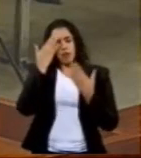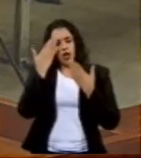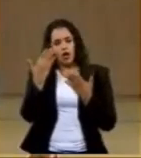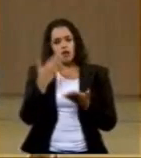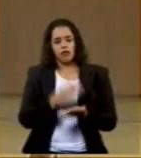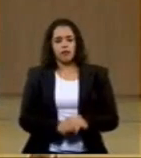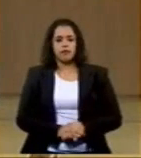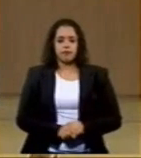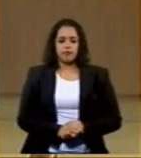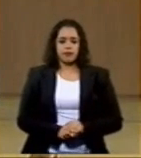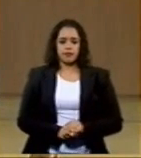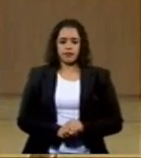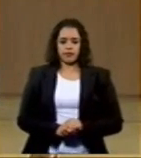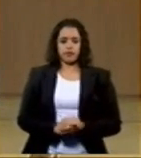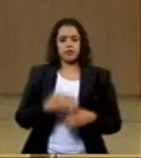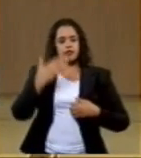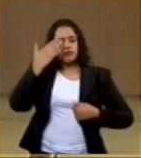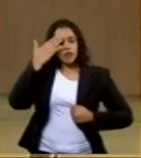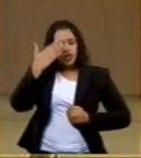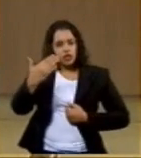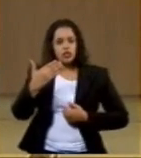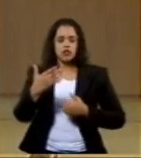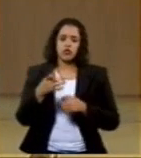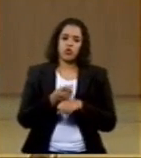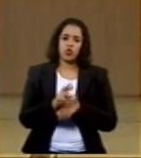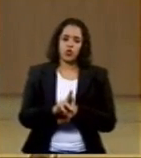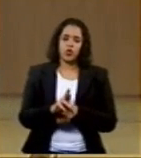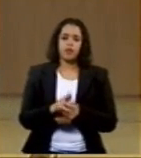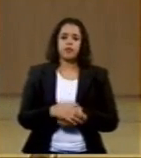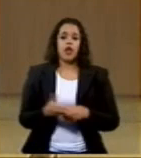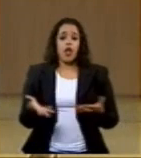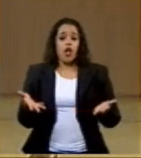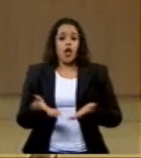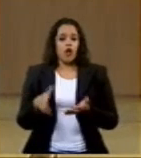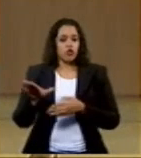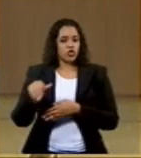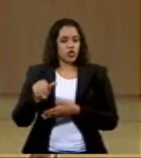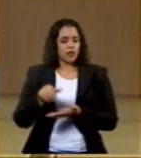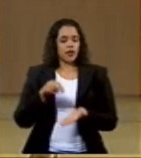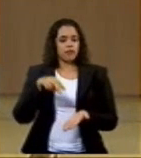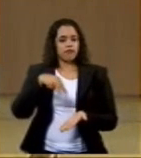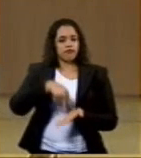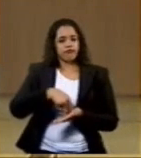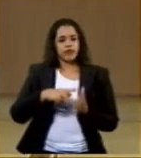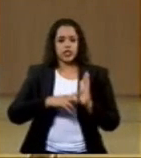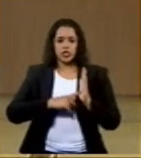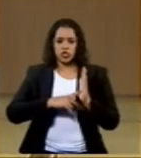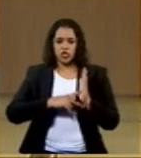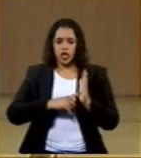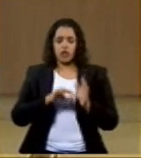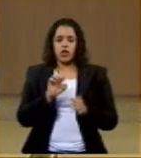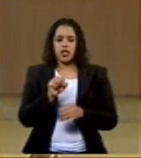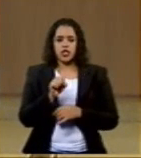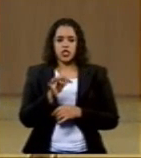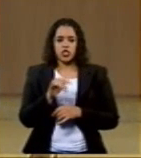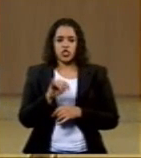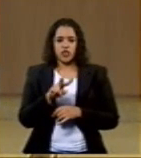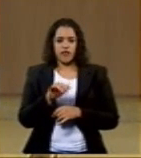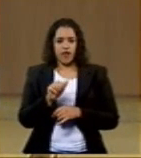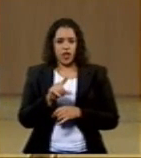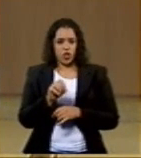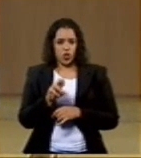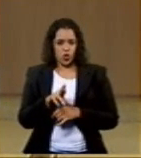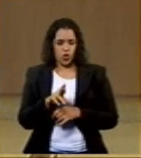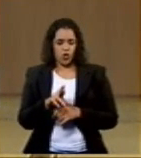excelência. Agradeço ao doutor Medeiros Filho. E agora, pelo Amicus Curiae, Sindicato dos Estivadores nos Portos do Estado